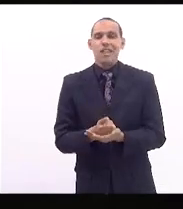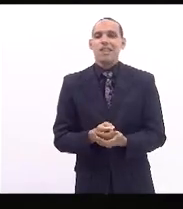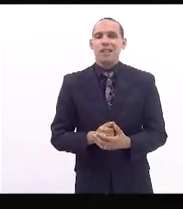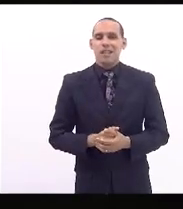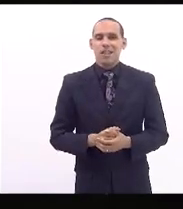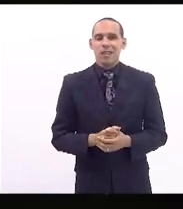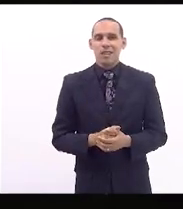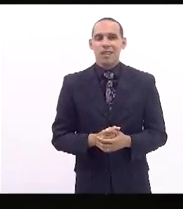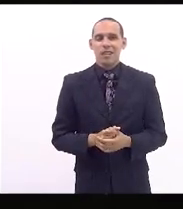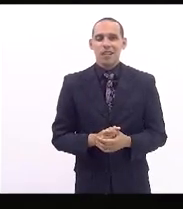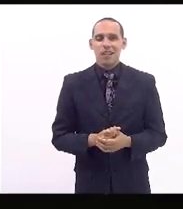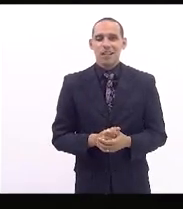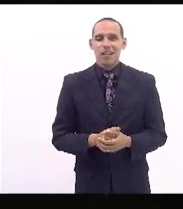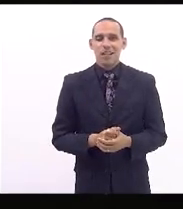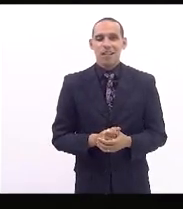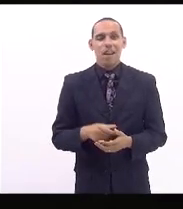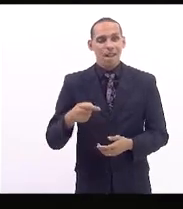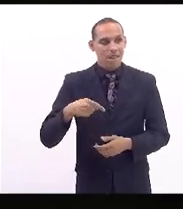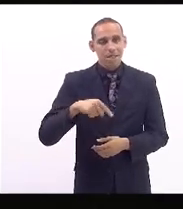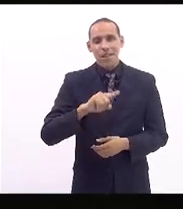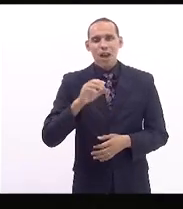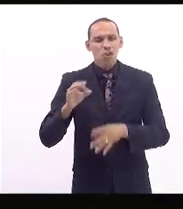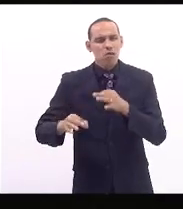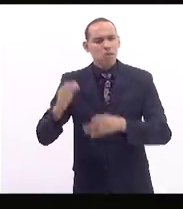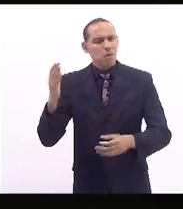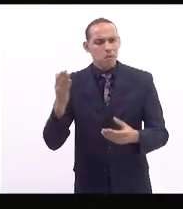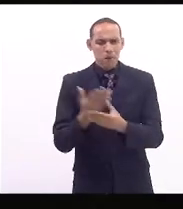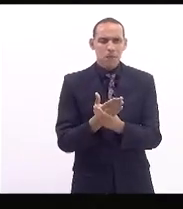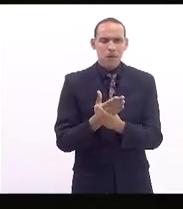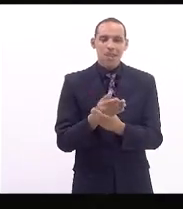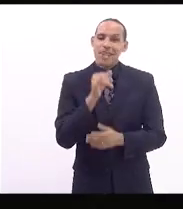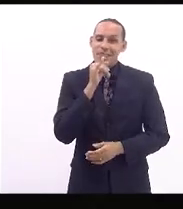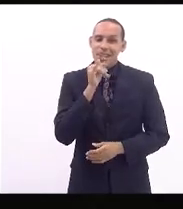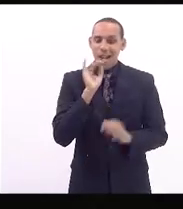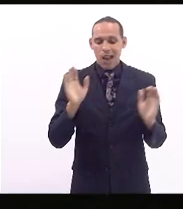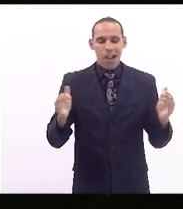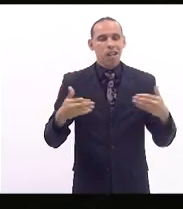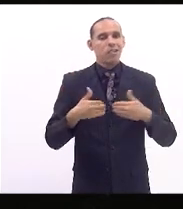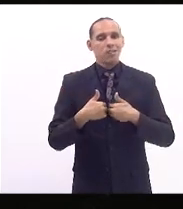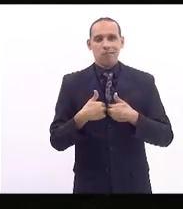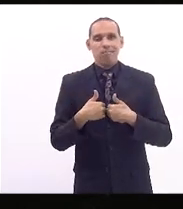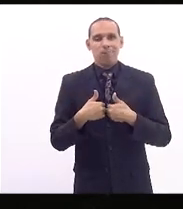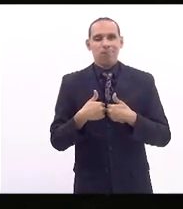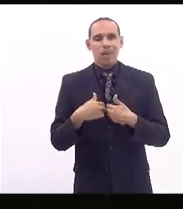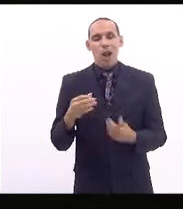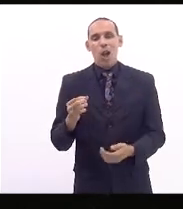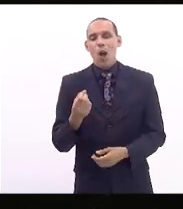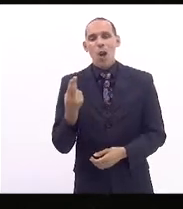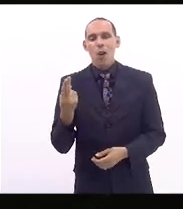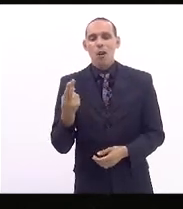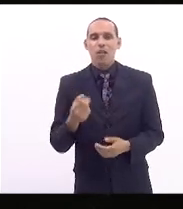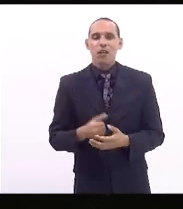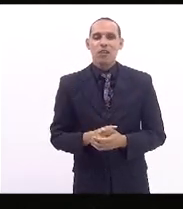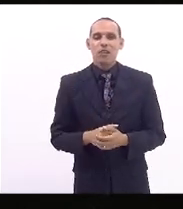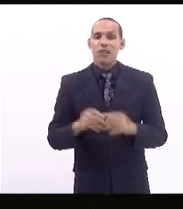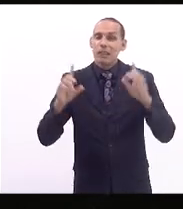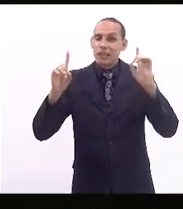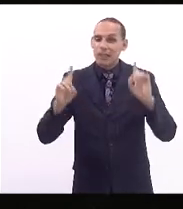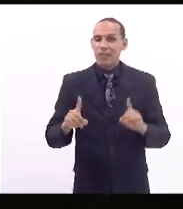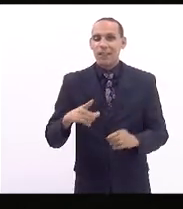buscar essas decisões judiciais né como pessoas autistas por exemplo é pessoas com